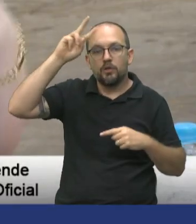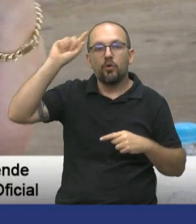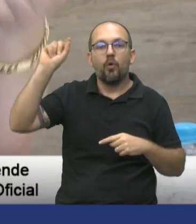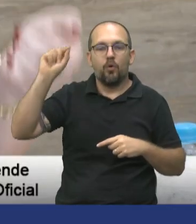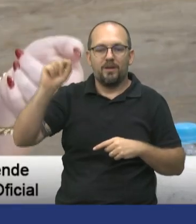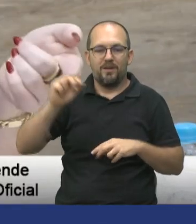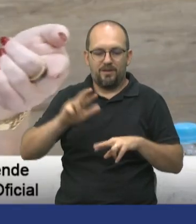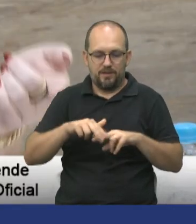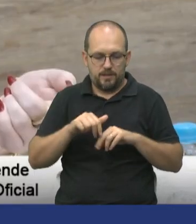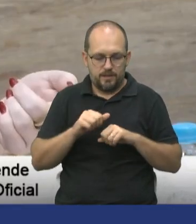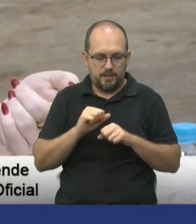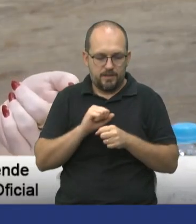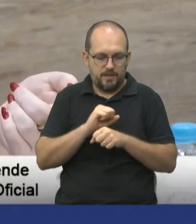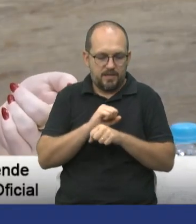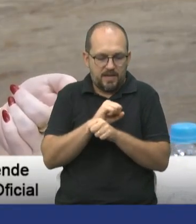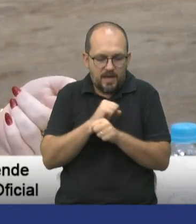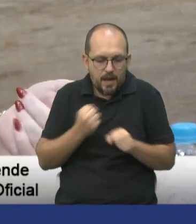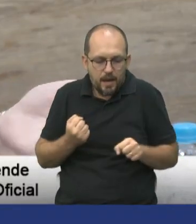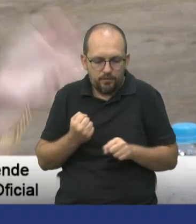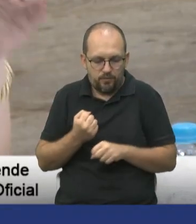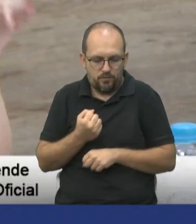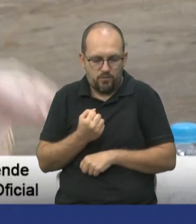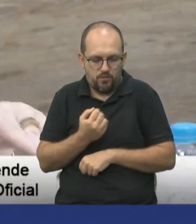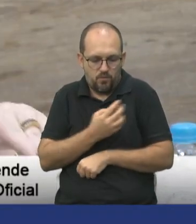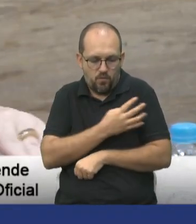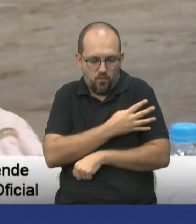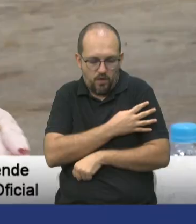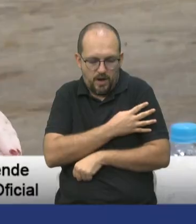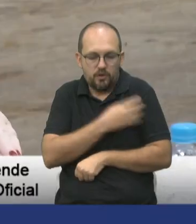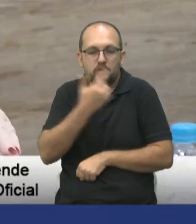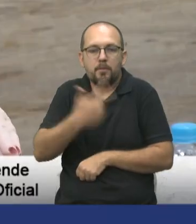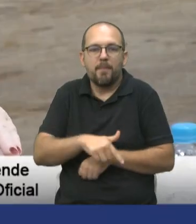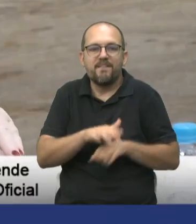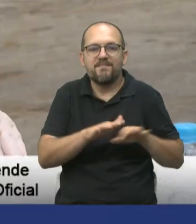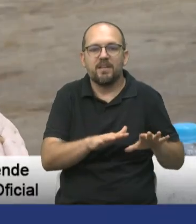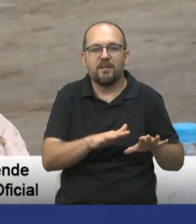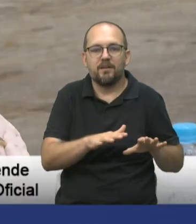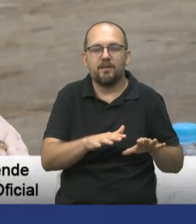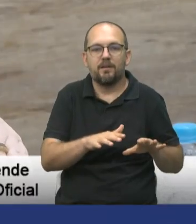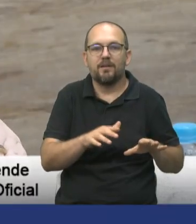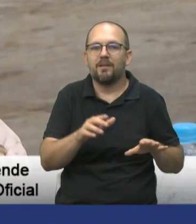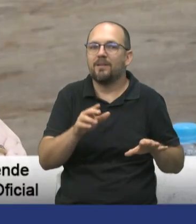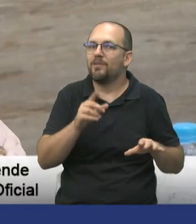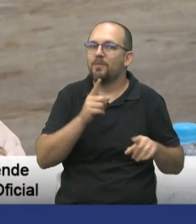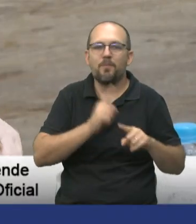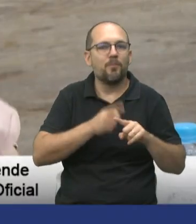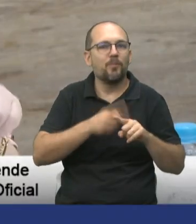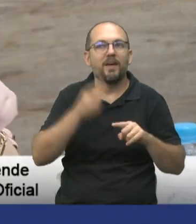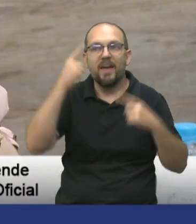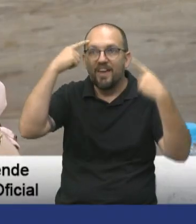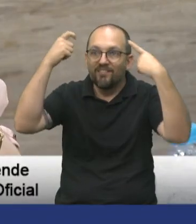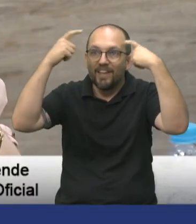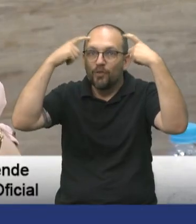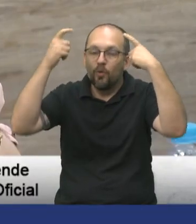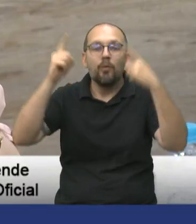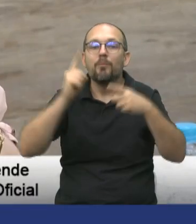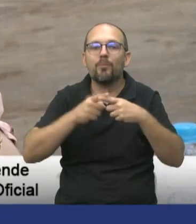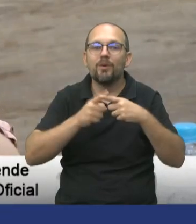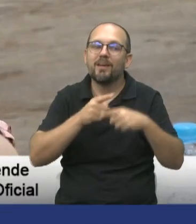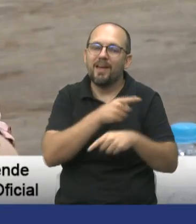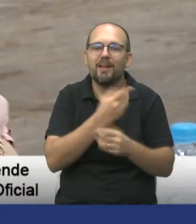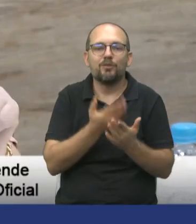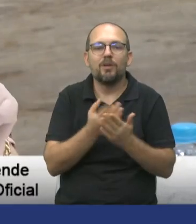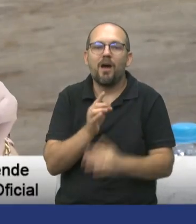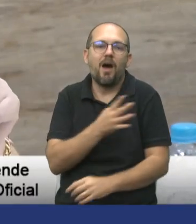para poder ficar mais um ano na escola. Porque depois da 4ª série não tinha mais escola. Ela estudava no Campinho,